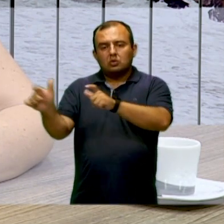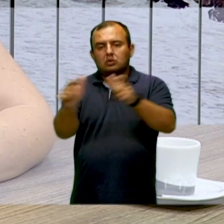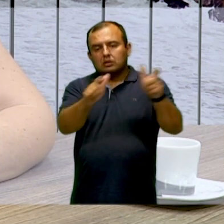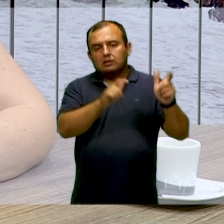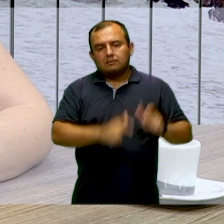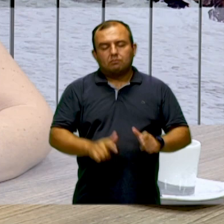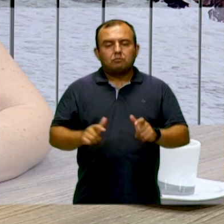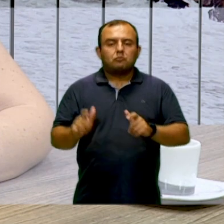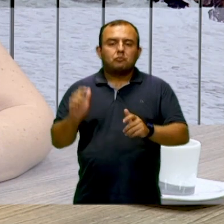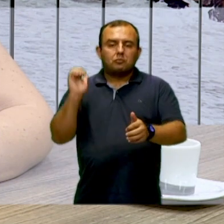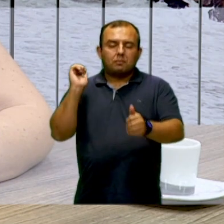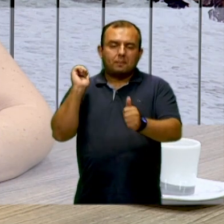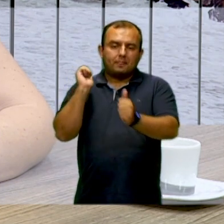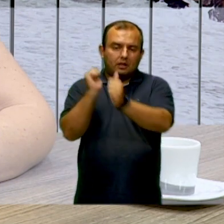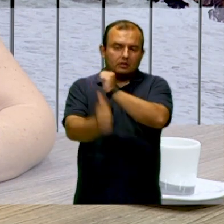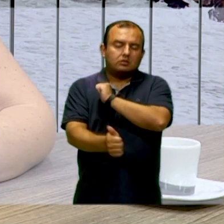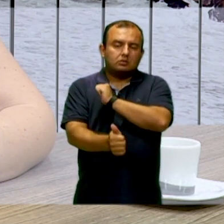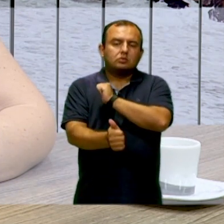espaços esportivos